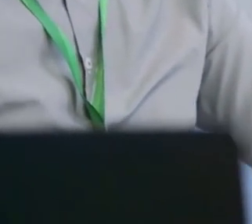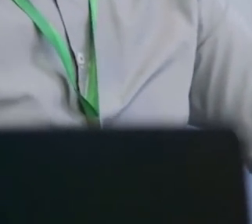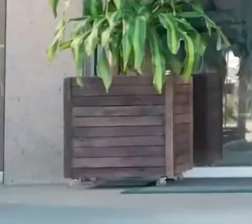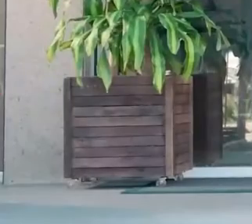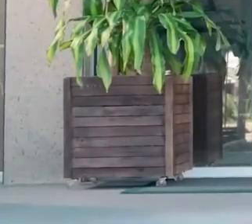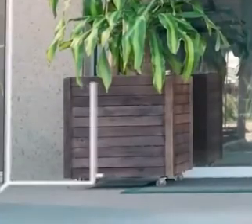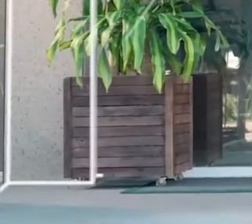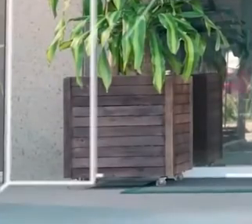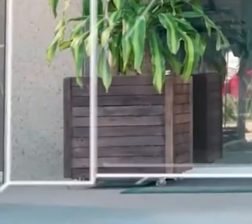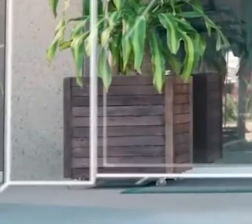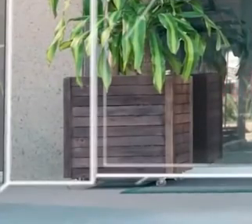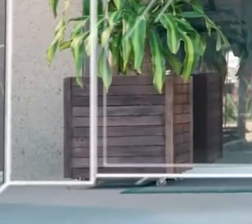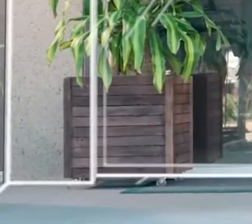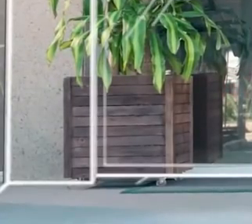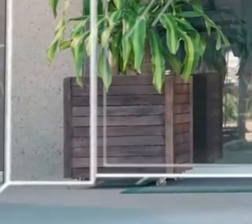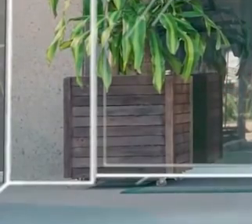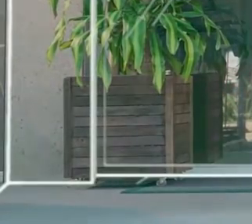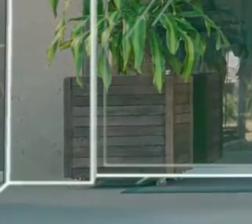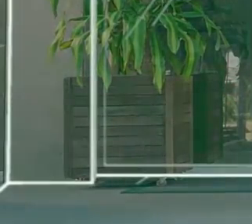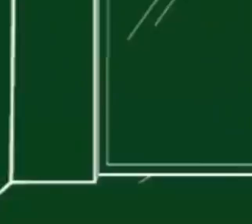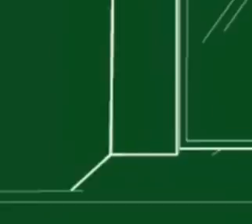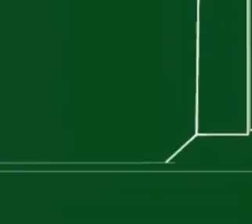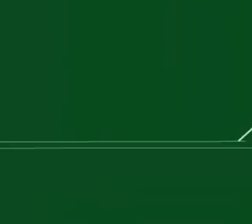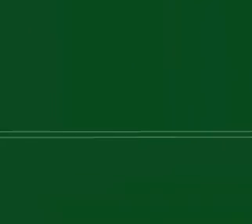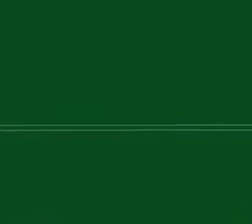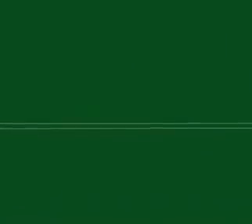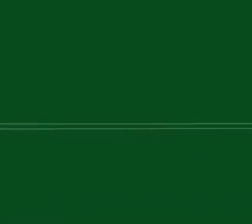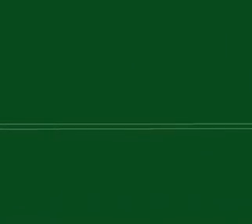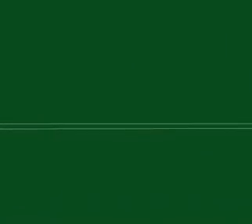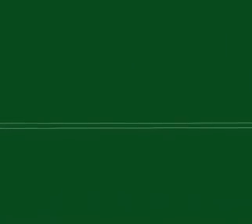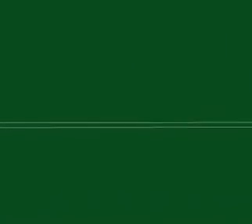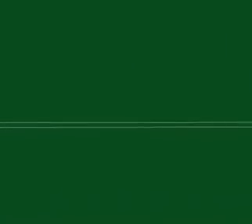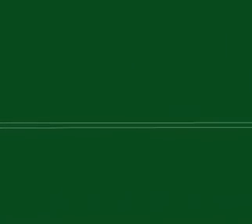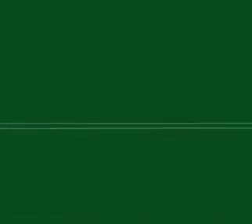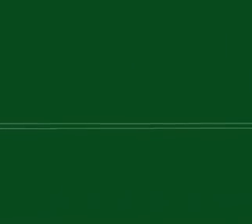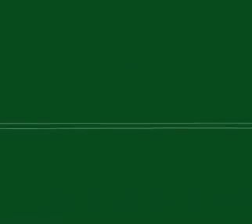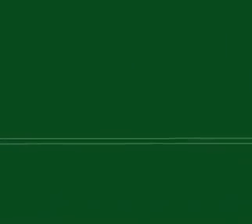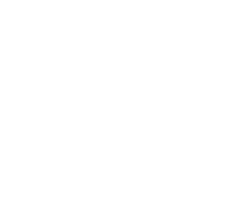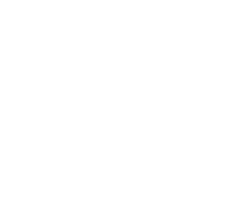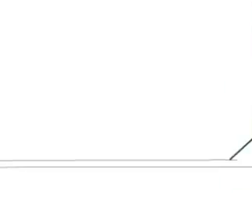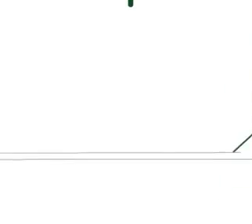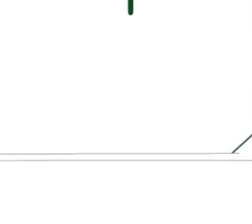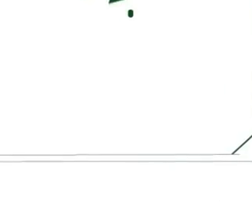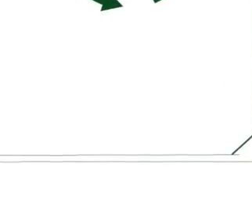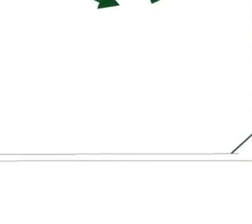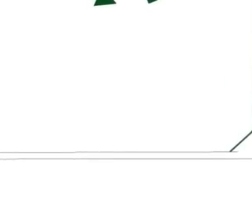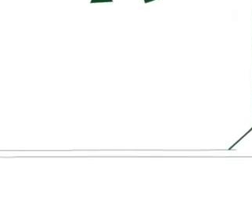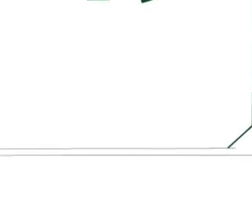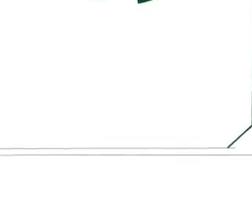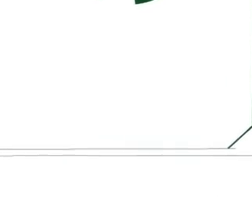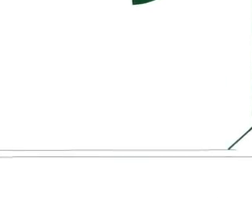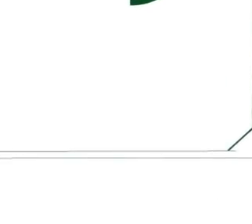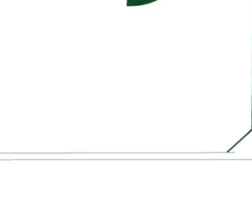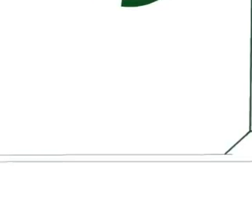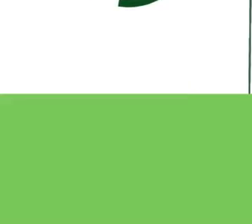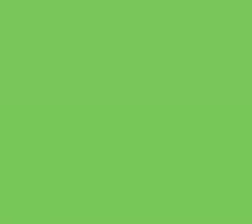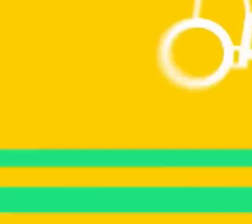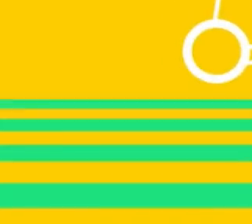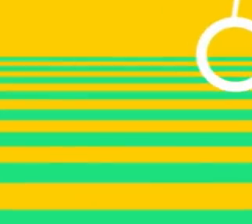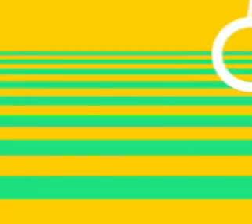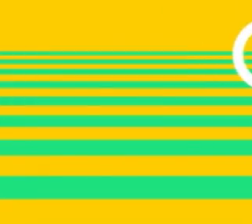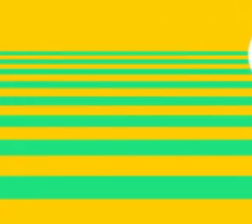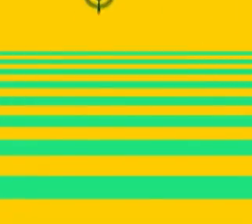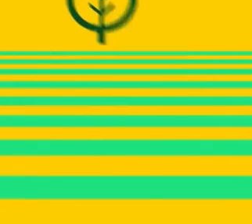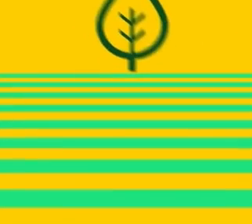total transparência. E o melhor, aqui os resultados financeiros da cooperativa são compartilhados entre todos. Os